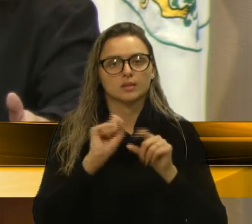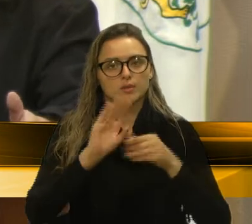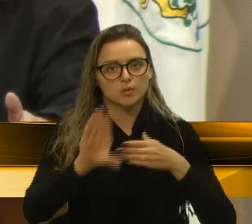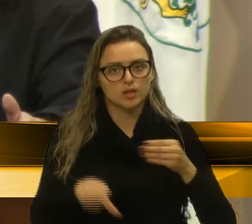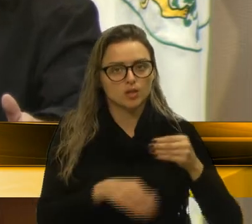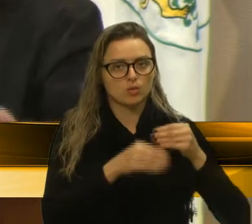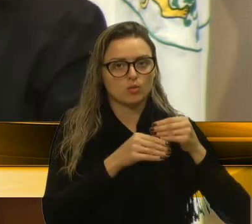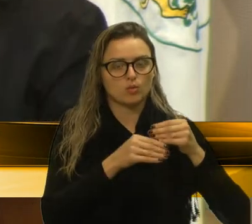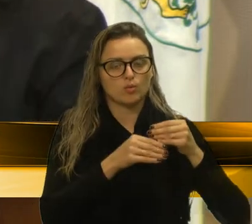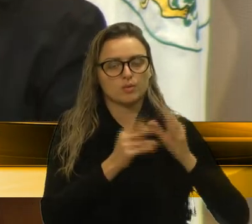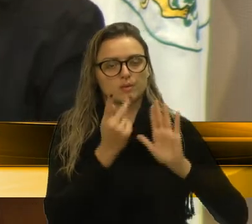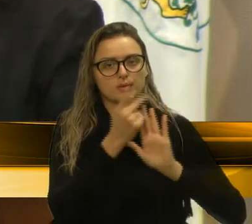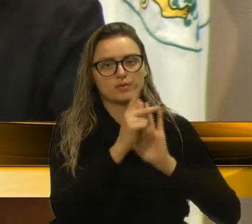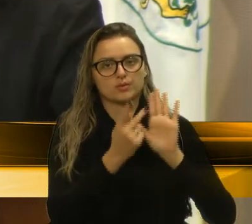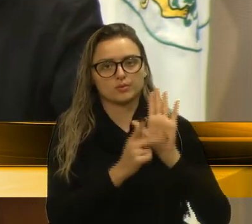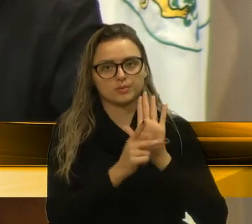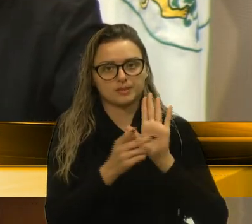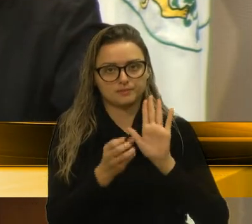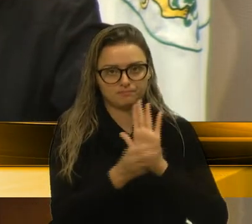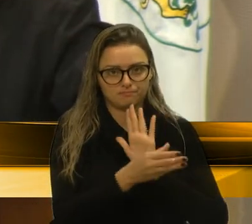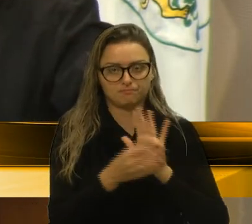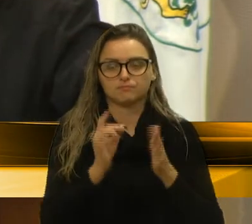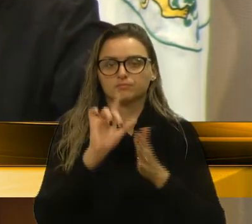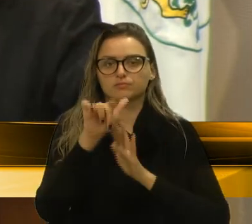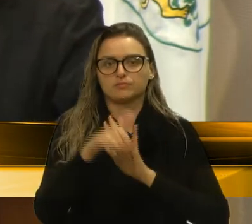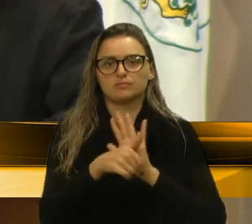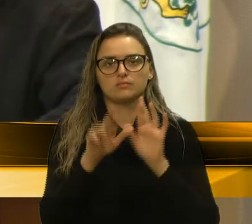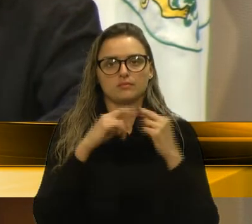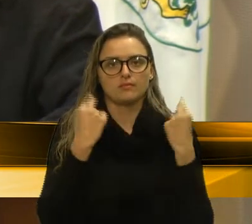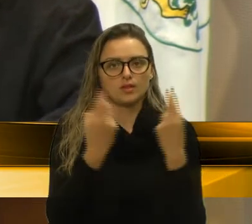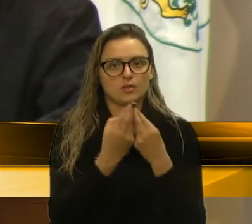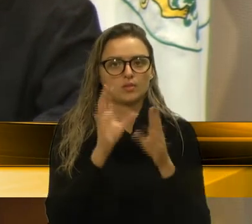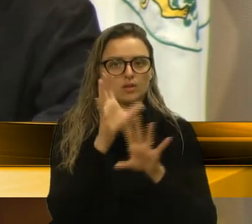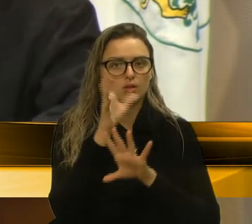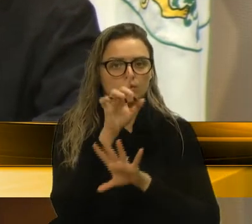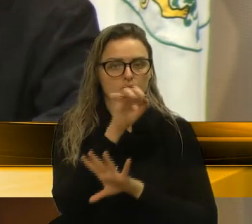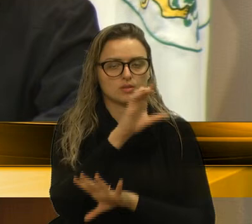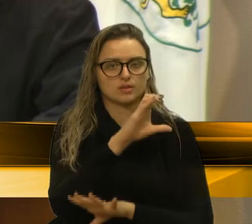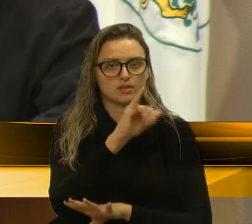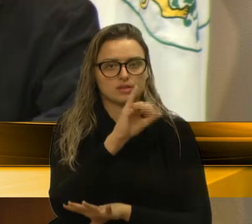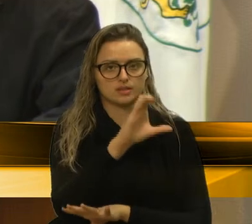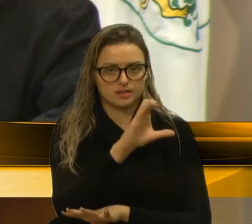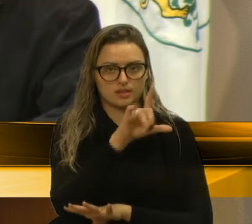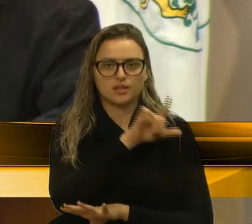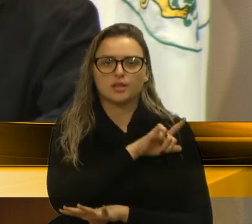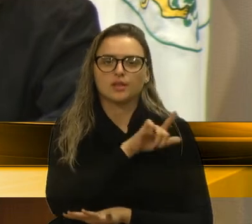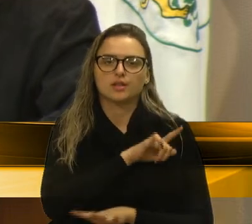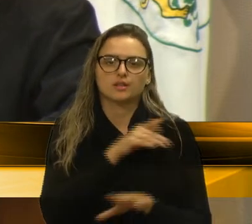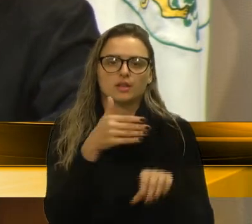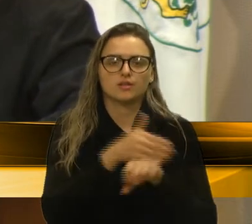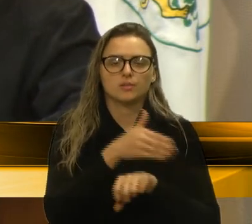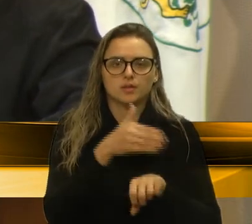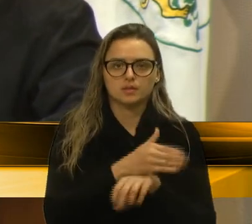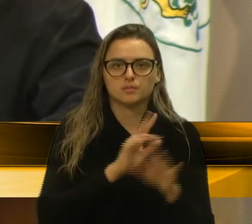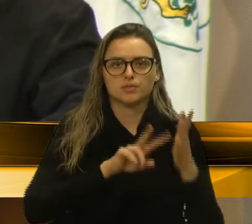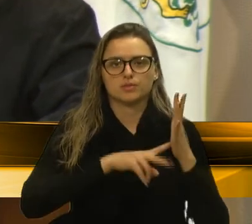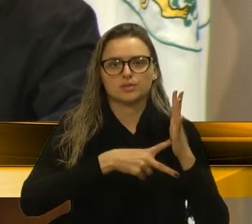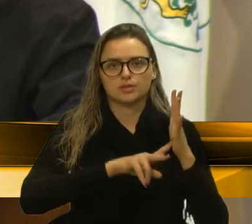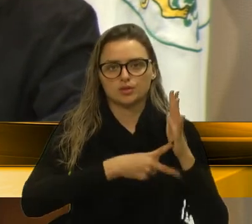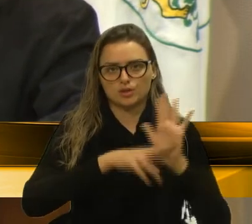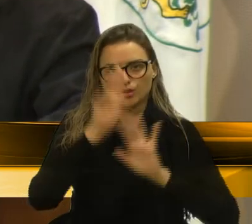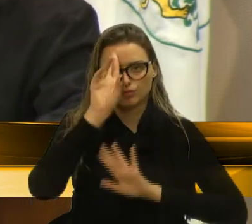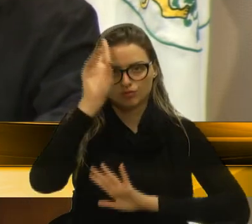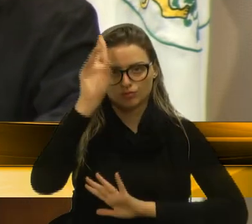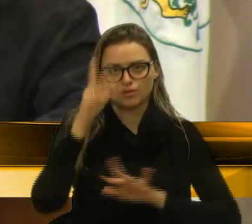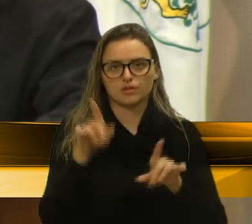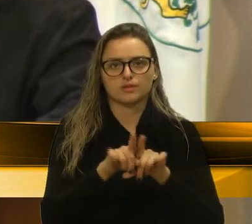plano, a partir dessa reunião acontecida lá na SIC, envolvendo sindicatos patronais,